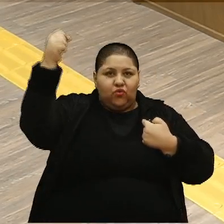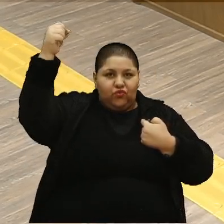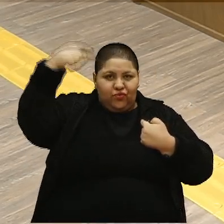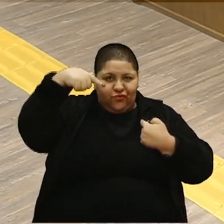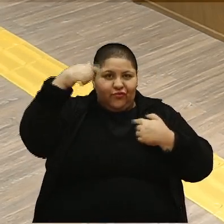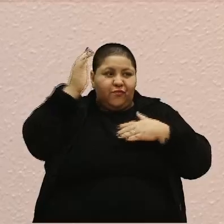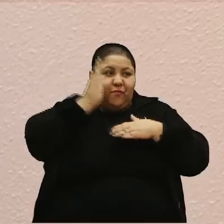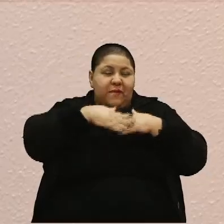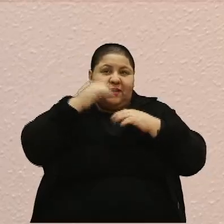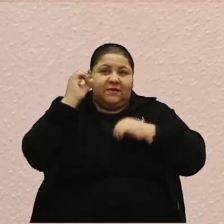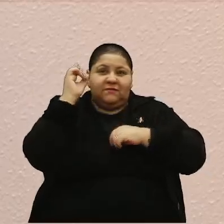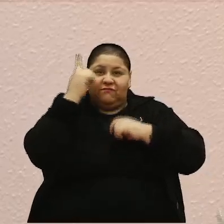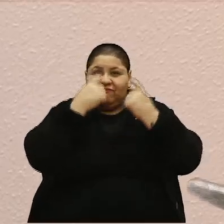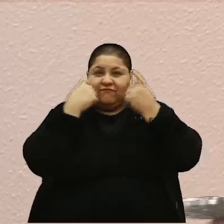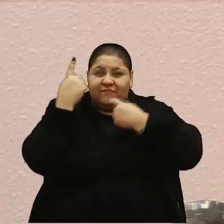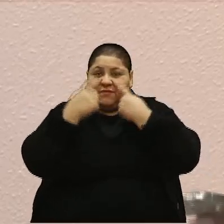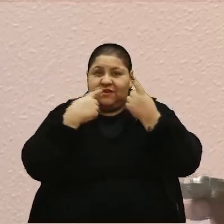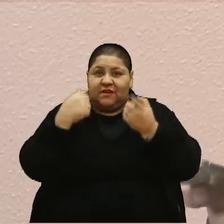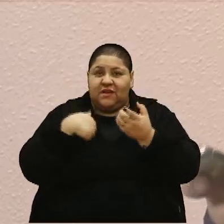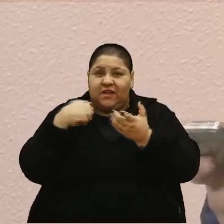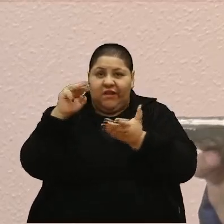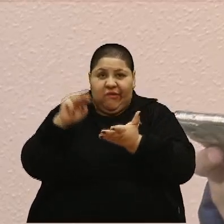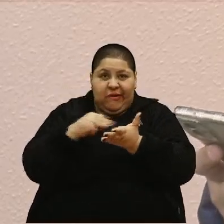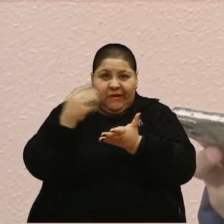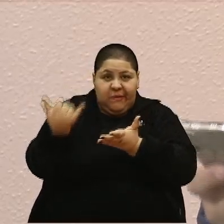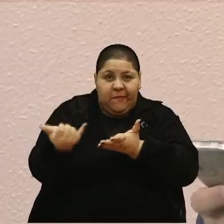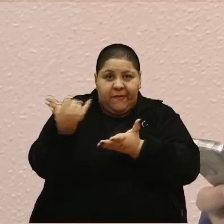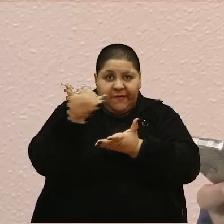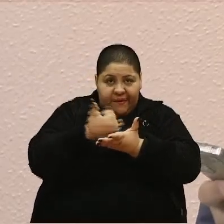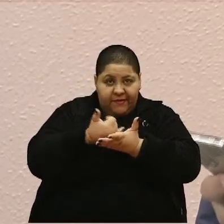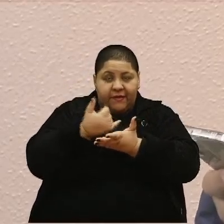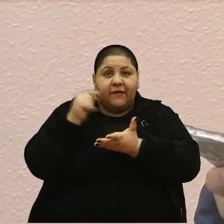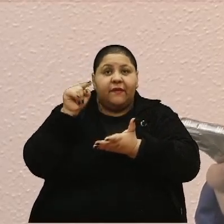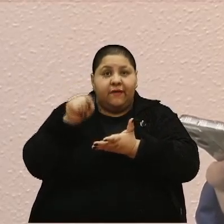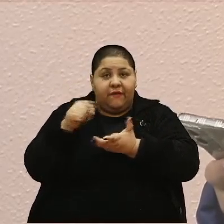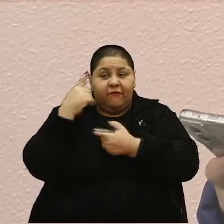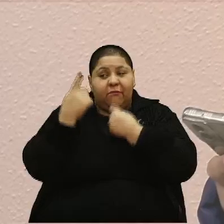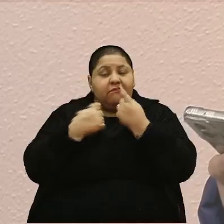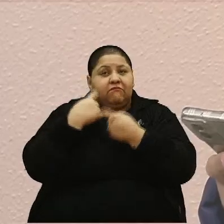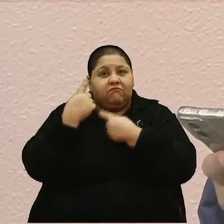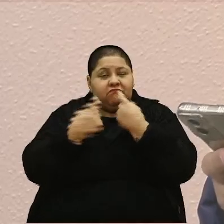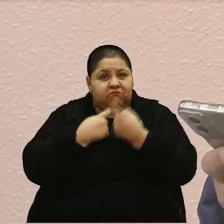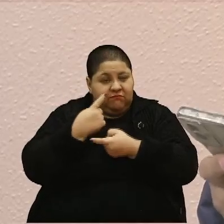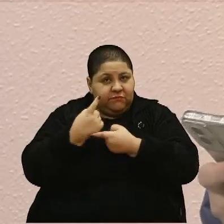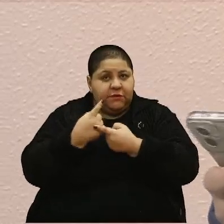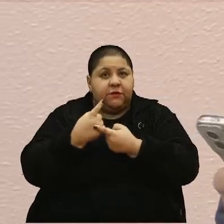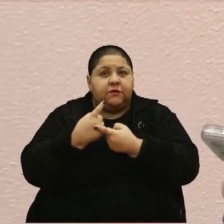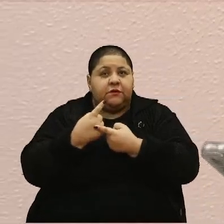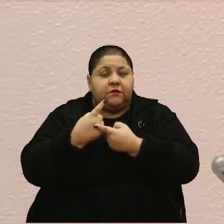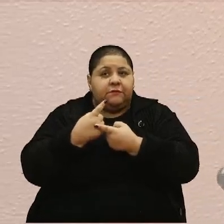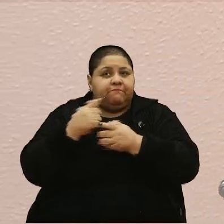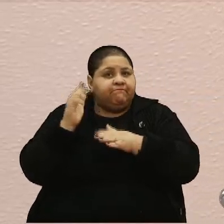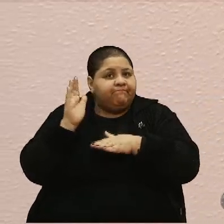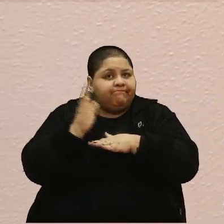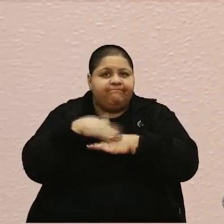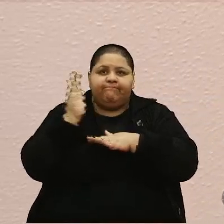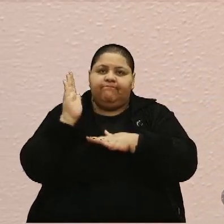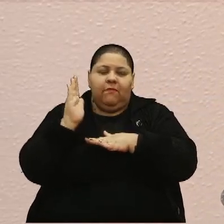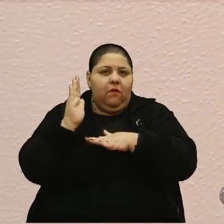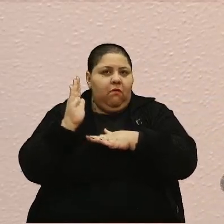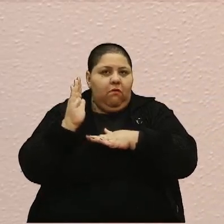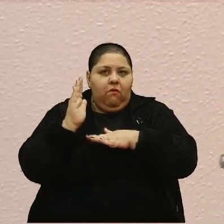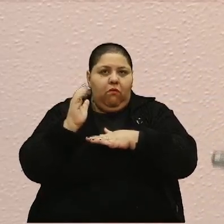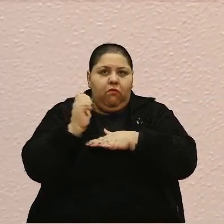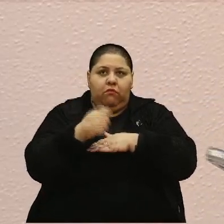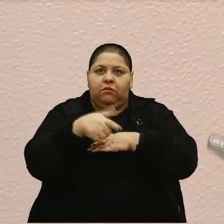mais me preocupou, eu acabei de receber uma mensagem, e essa sim me preocupou mais do